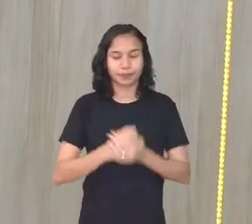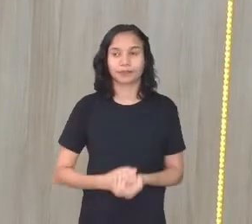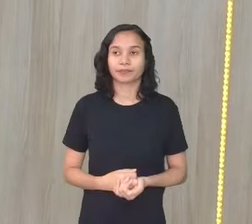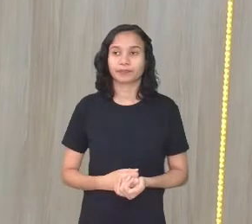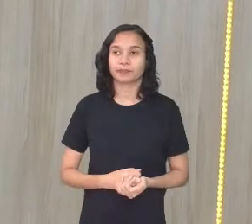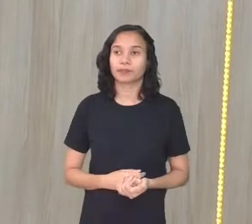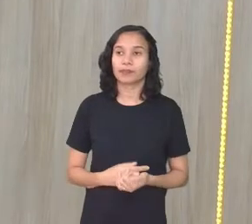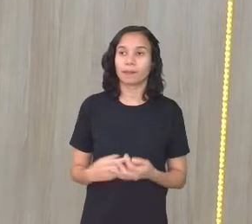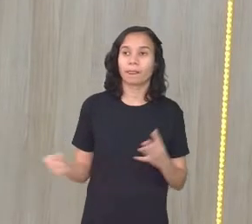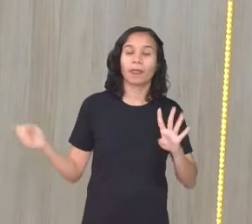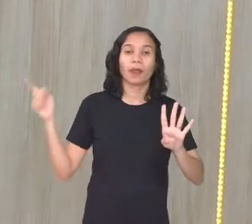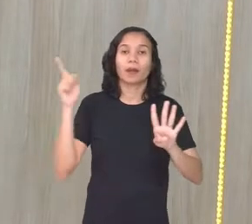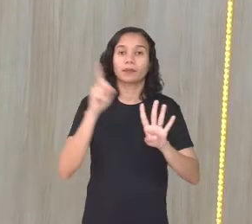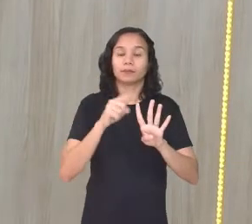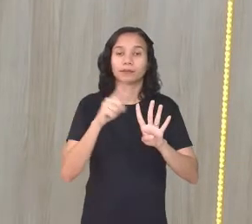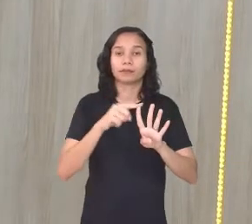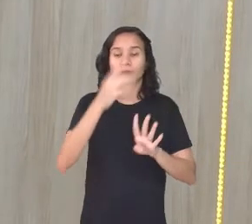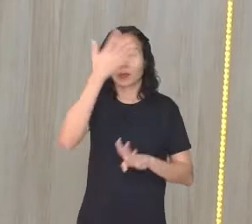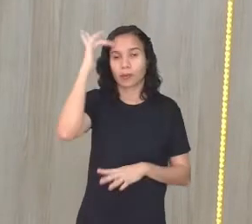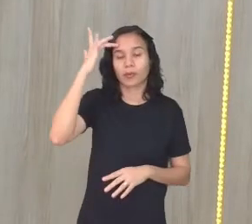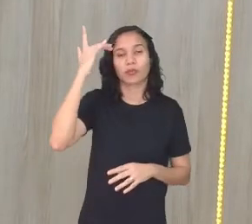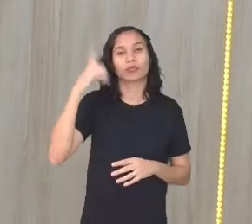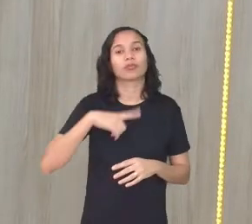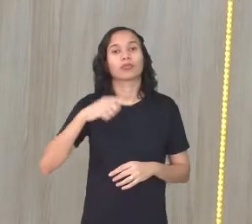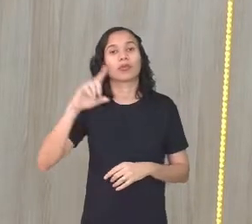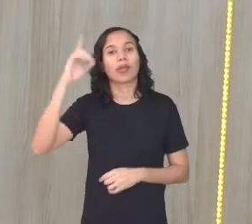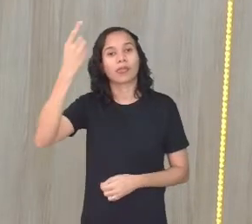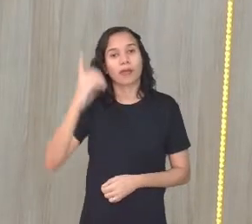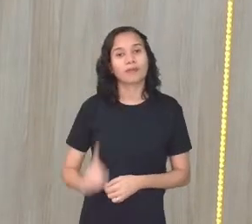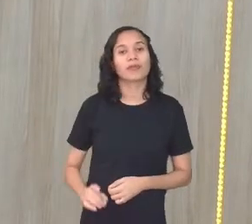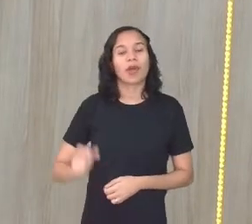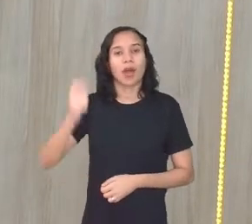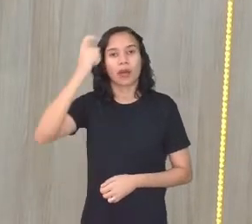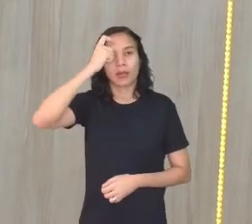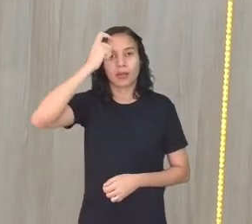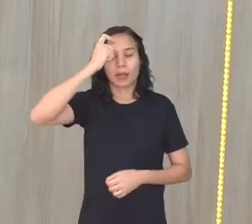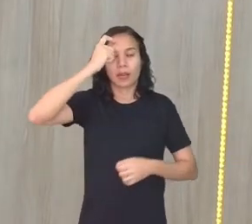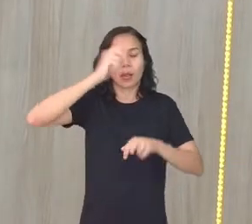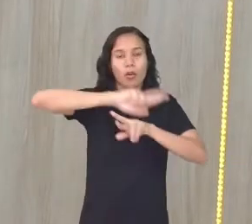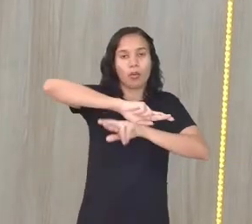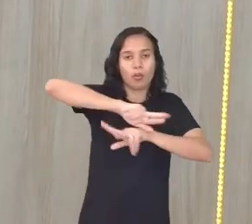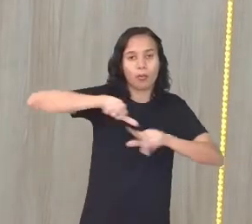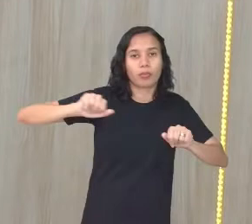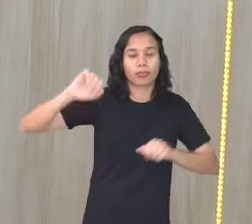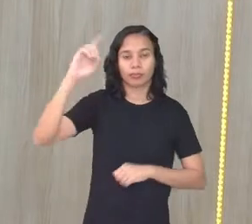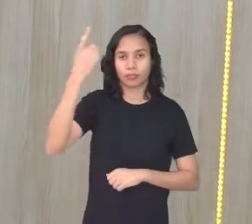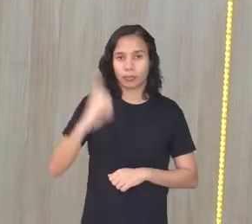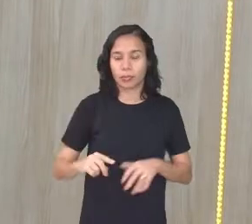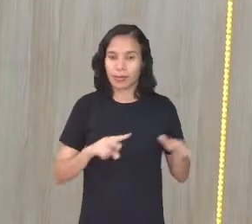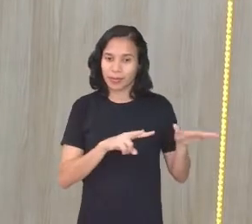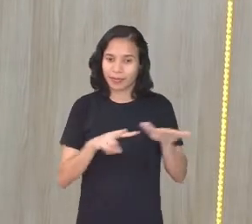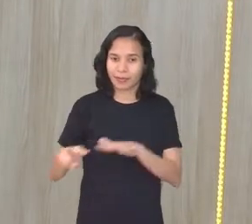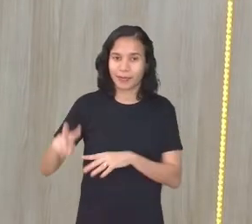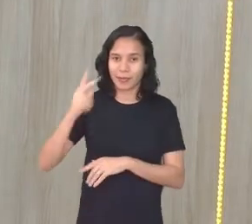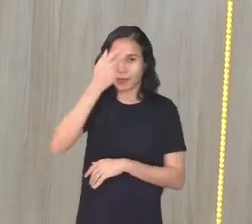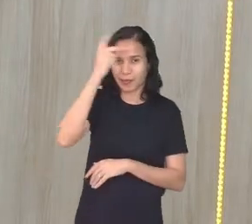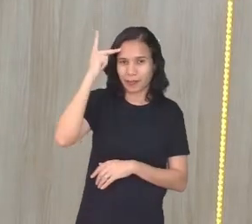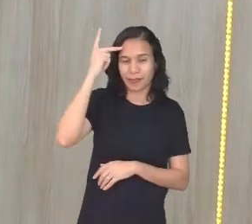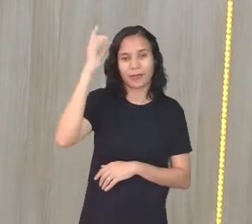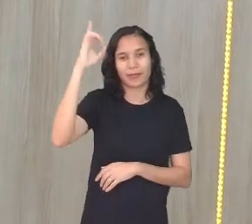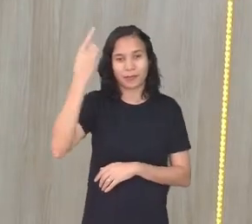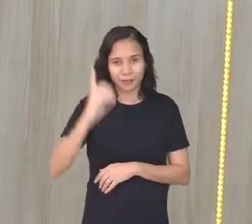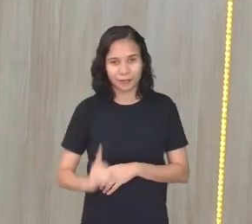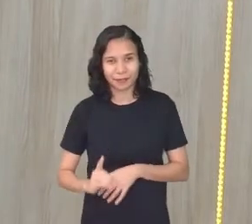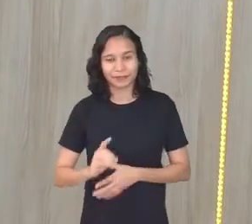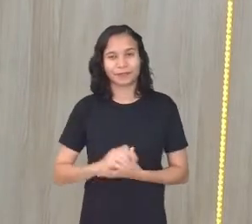de prevenção da pessoa com deficiência intelectual e múltipla, não é? A semana da pessoa com deficiência. Estamos na semana, né, professora? Finalizando,